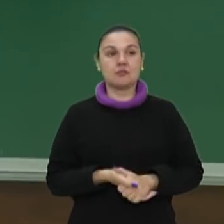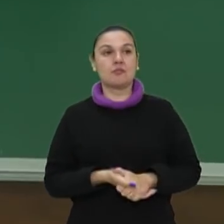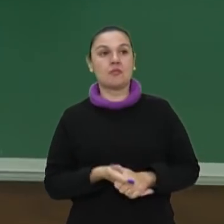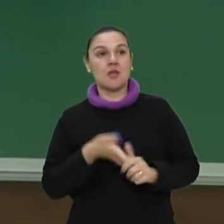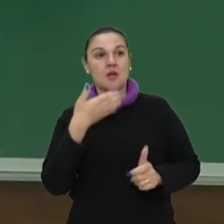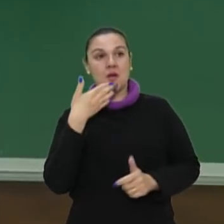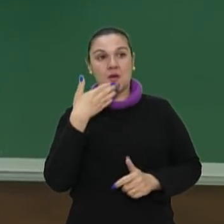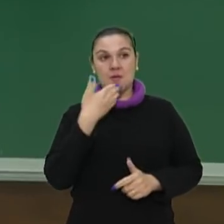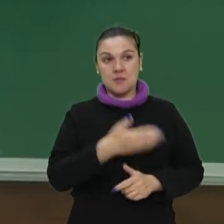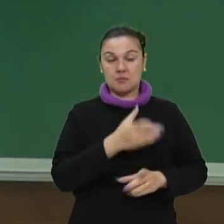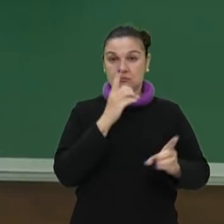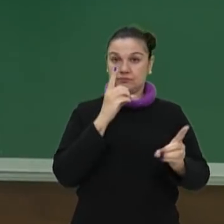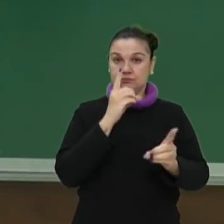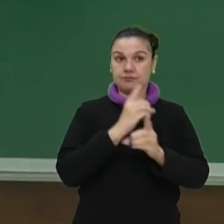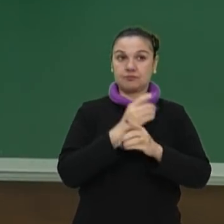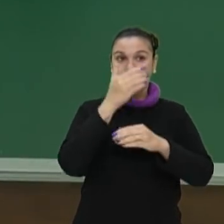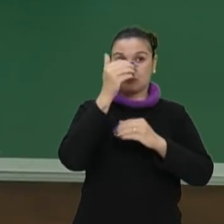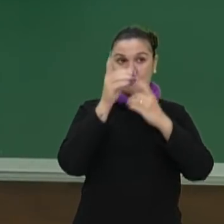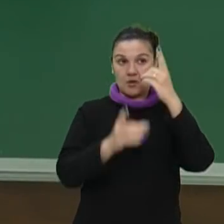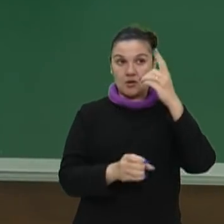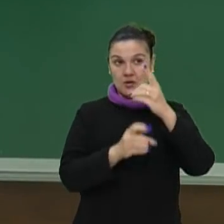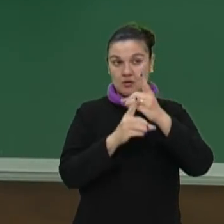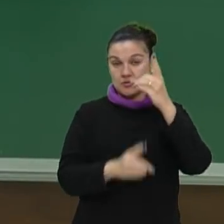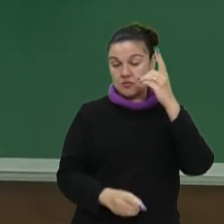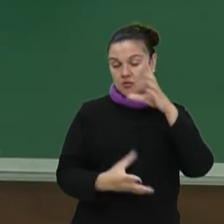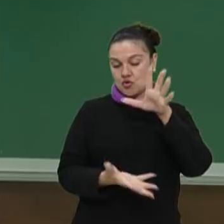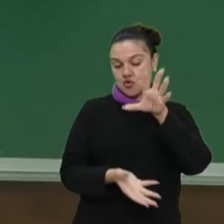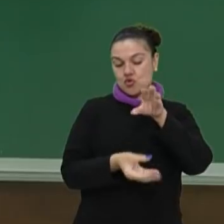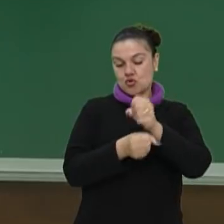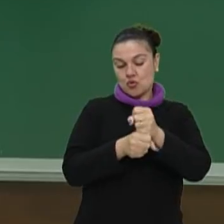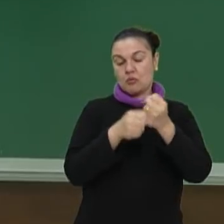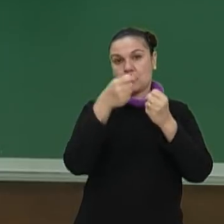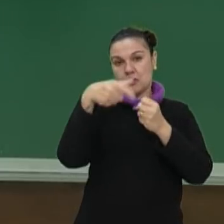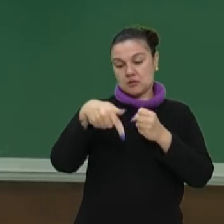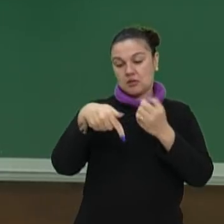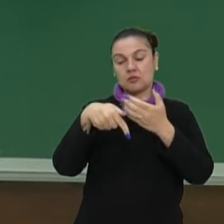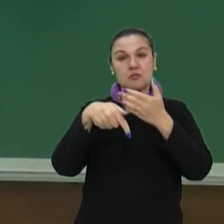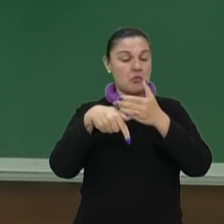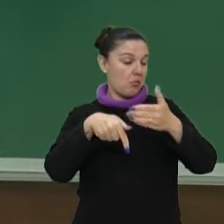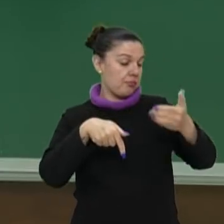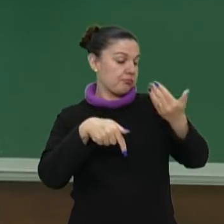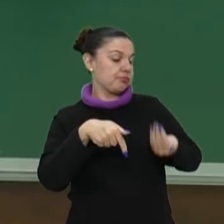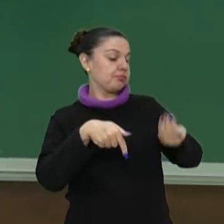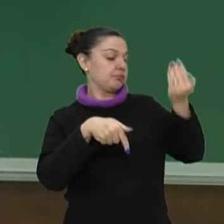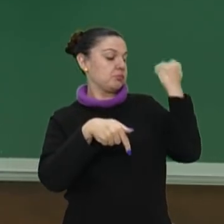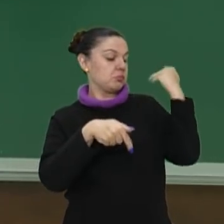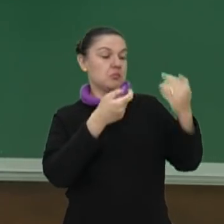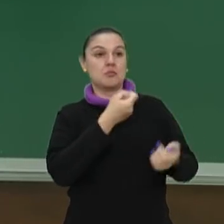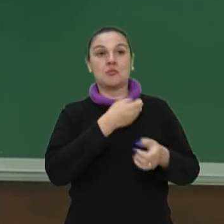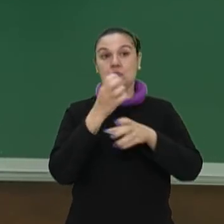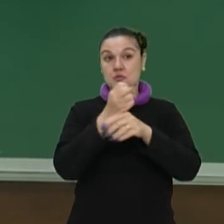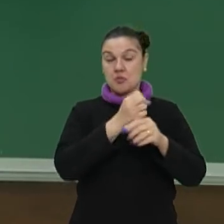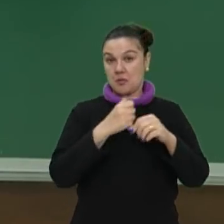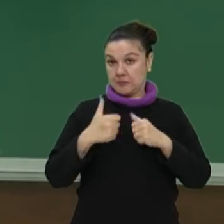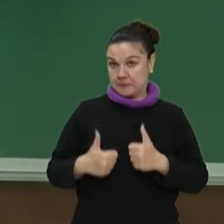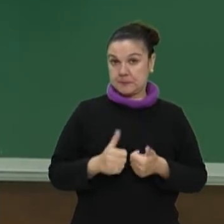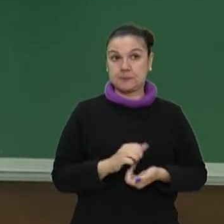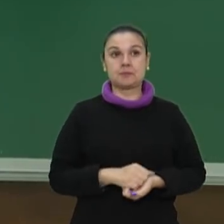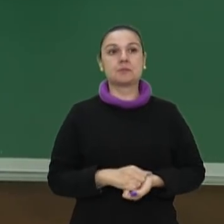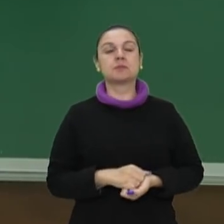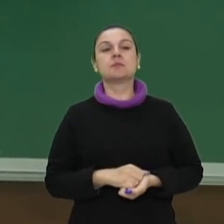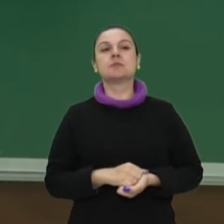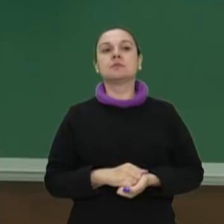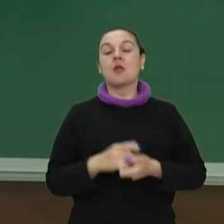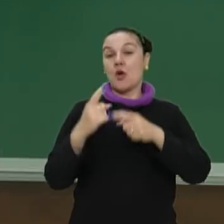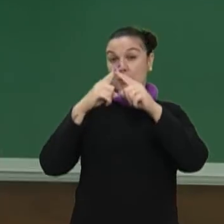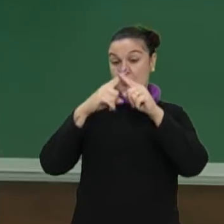pediu só para eu determinar a soma está lá, é 7, e eu nem sei quais são os números que estão sendo somados, ok? E o produto,